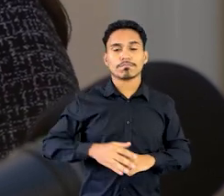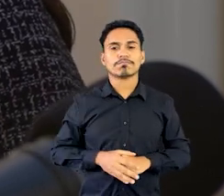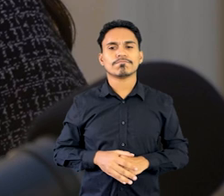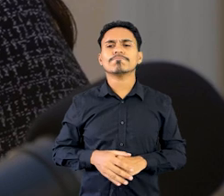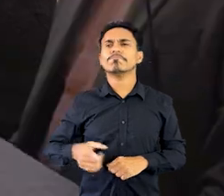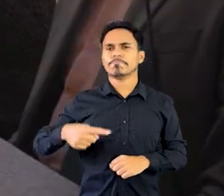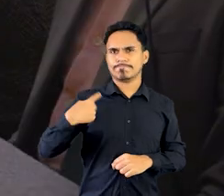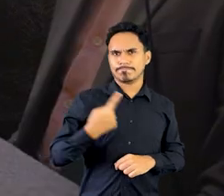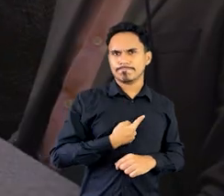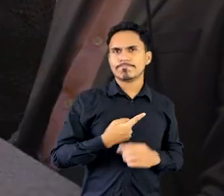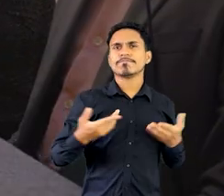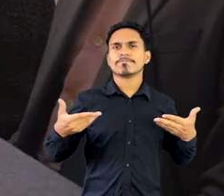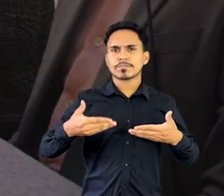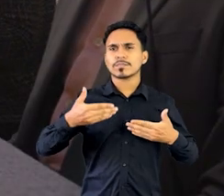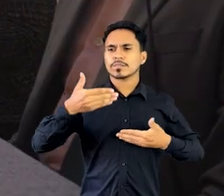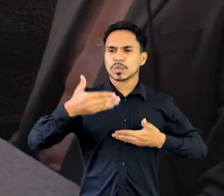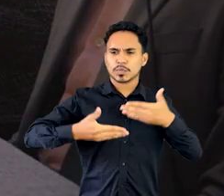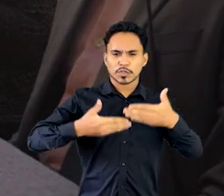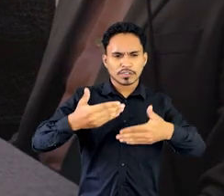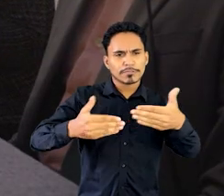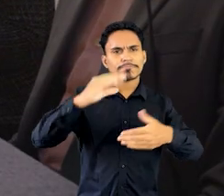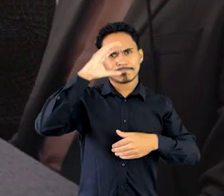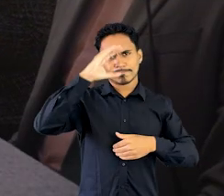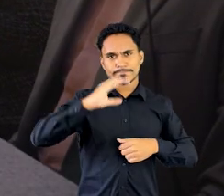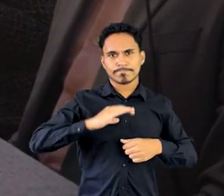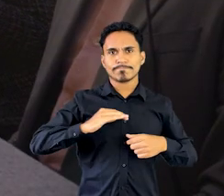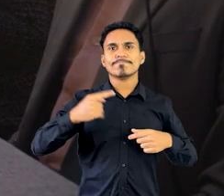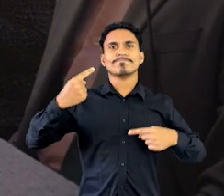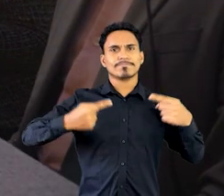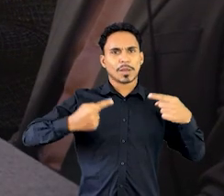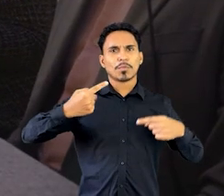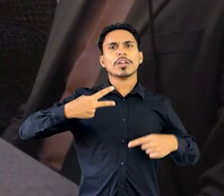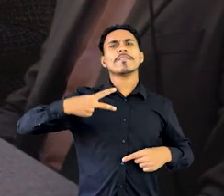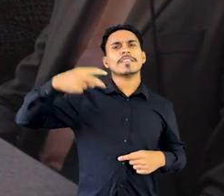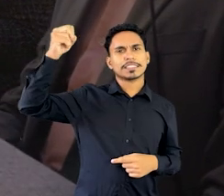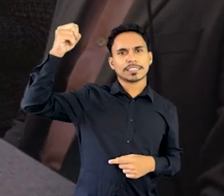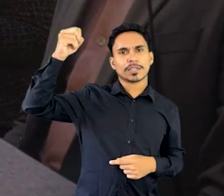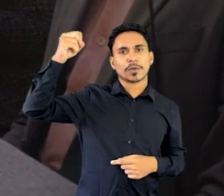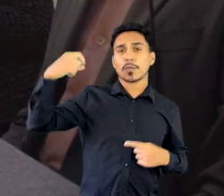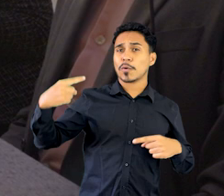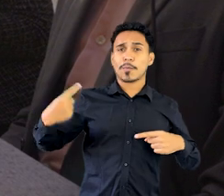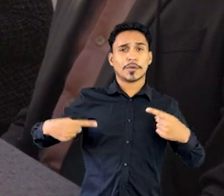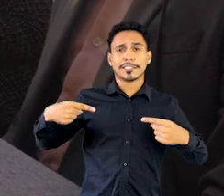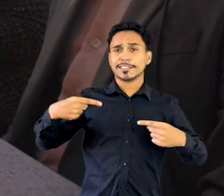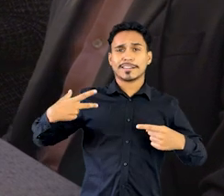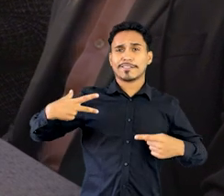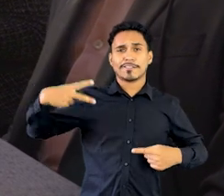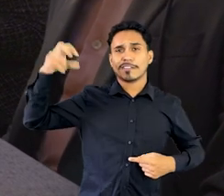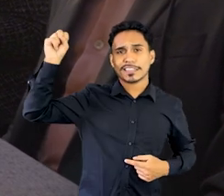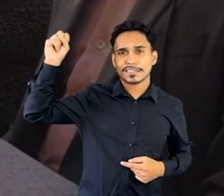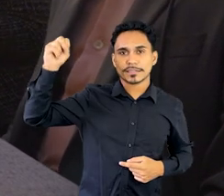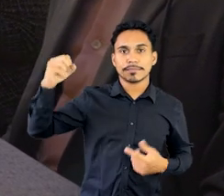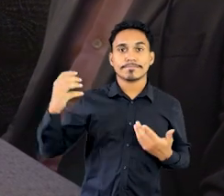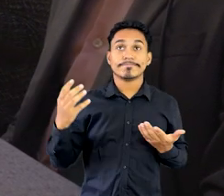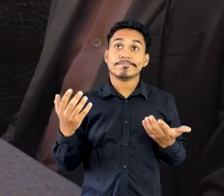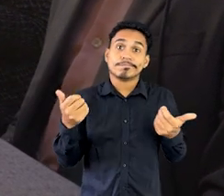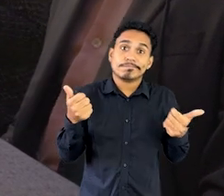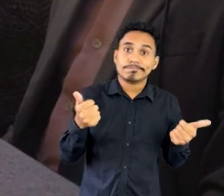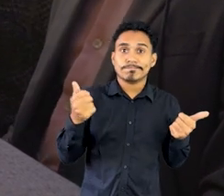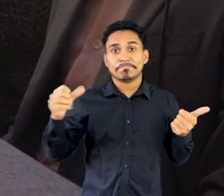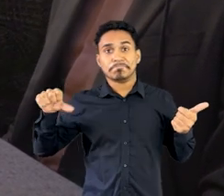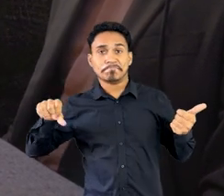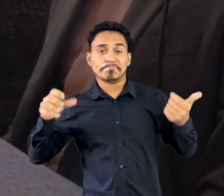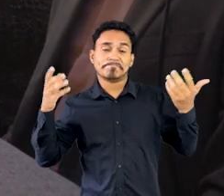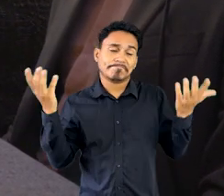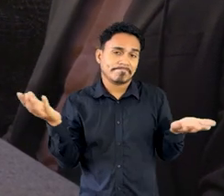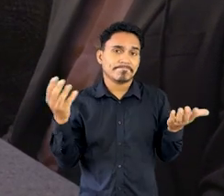ah a gente tá com um processo civilizatório voltando a política venceu porque no final a política sempre vence né para o bem